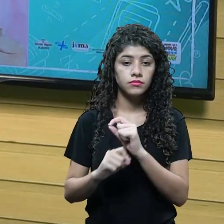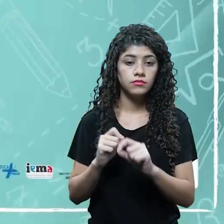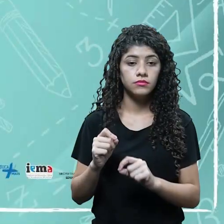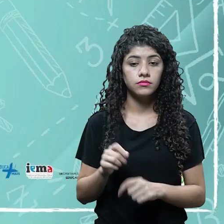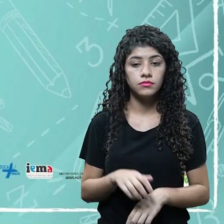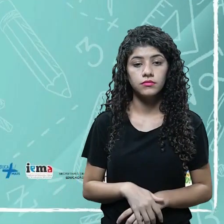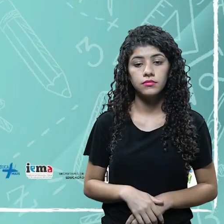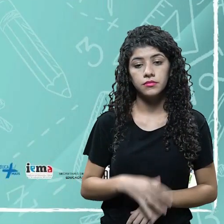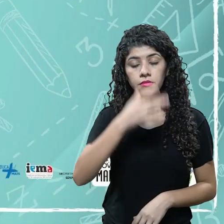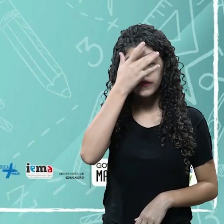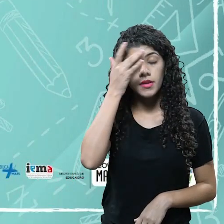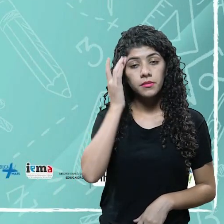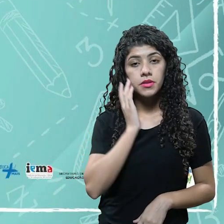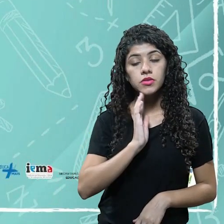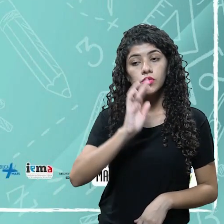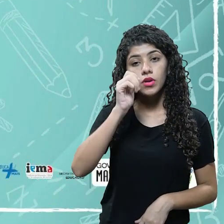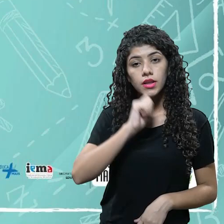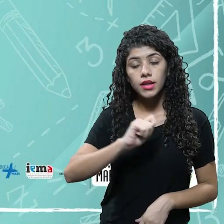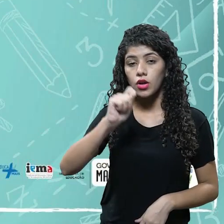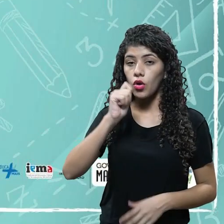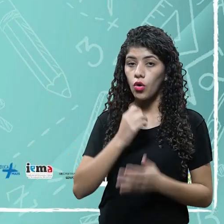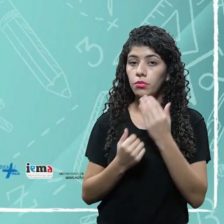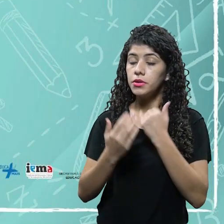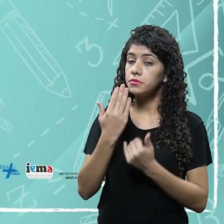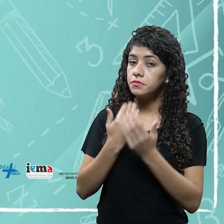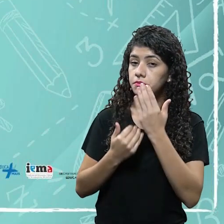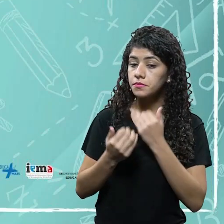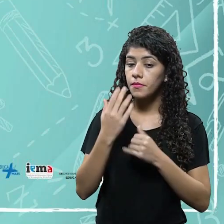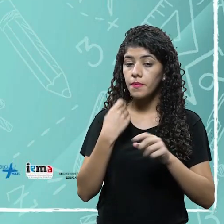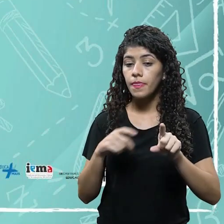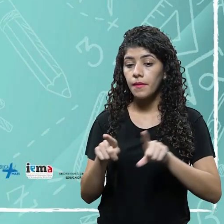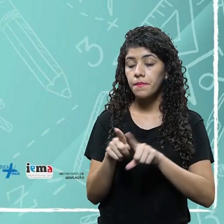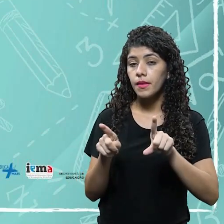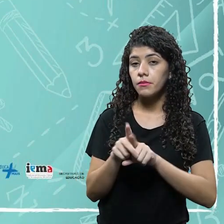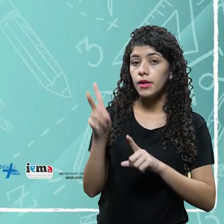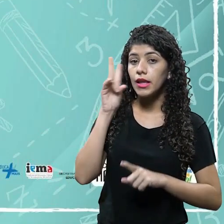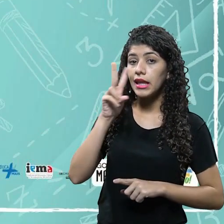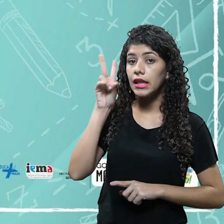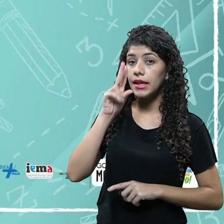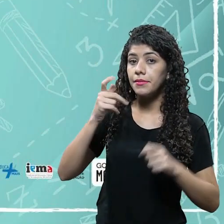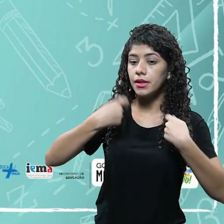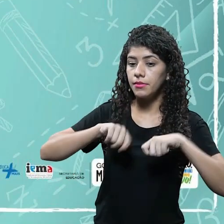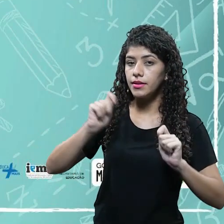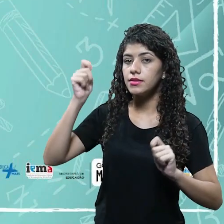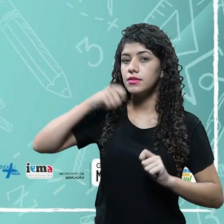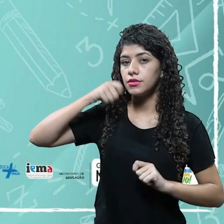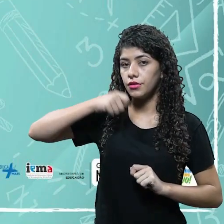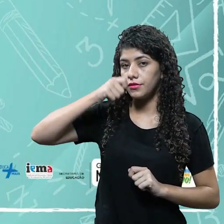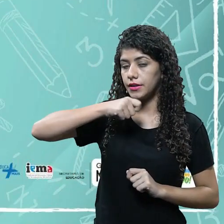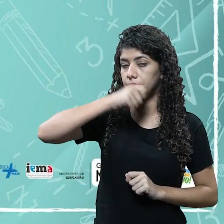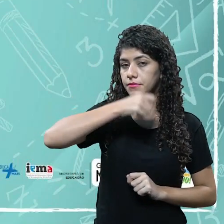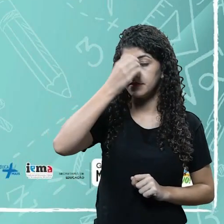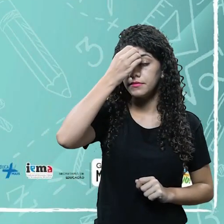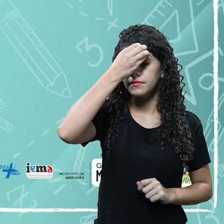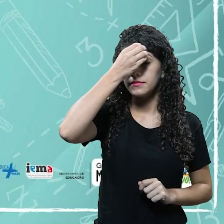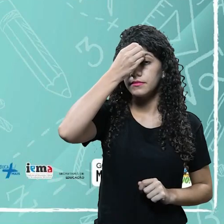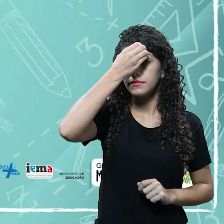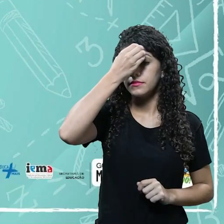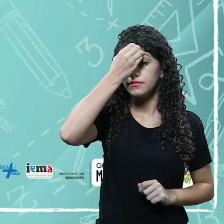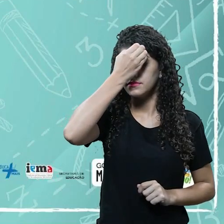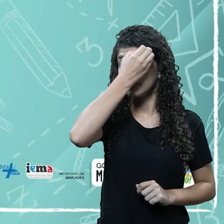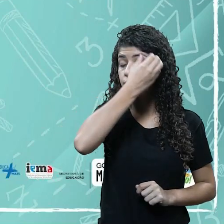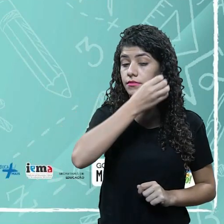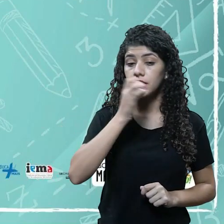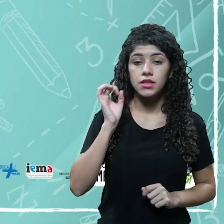enquanto a pessoa usufrui, come um doce, automaticamente já deixa claro para ela que ela tem que escovar os dentes. E quem é melhor para escovar os dentes? Qual é a melhor